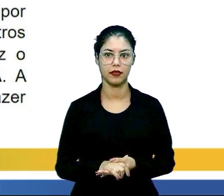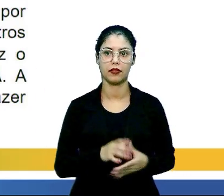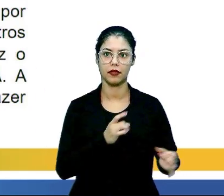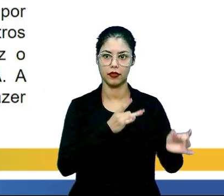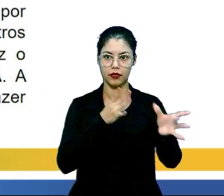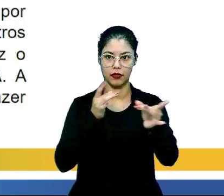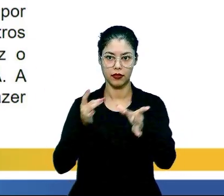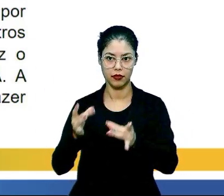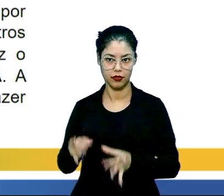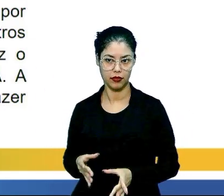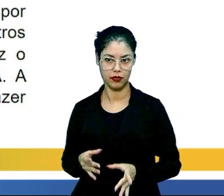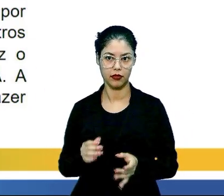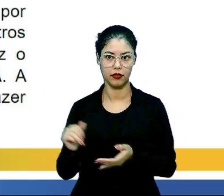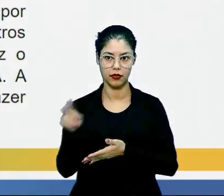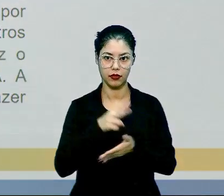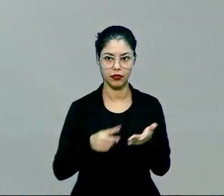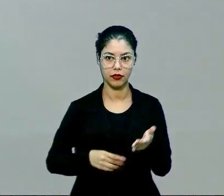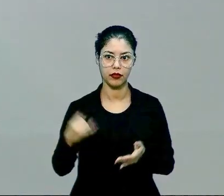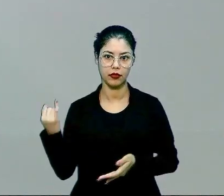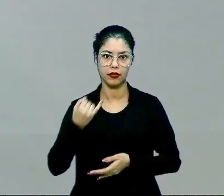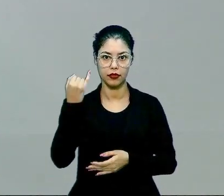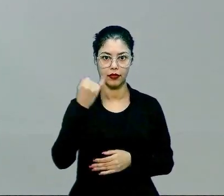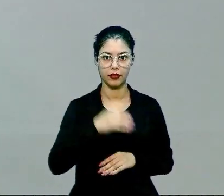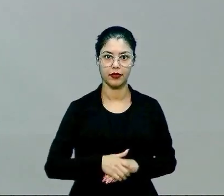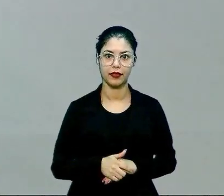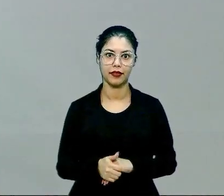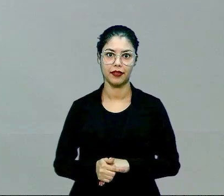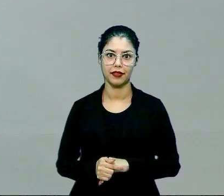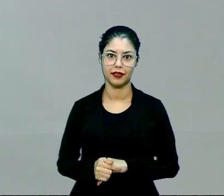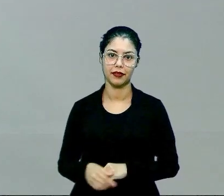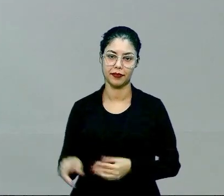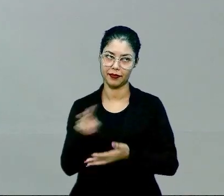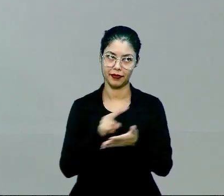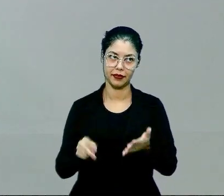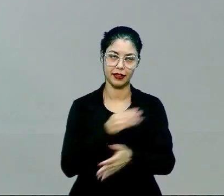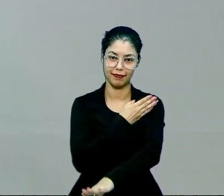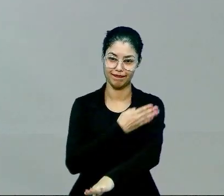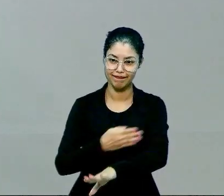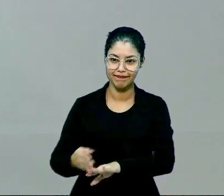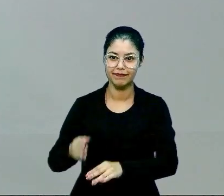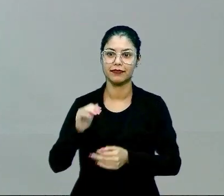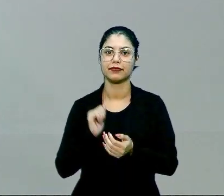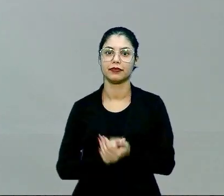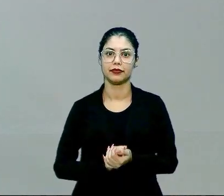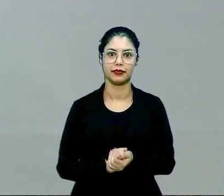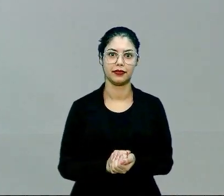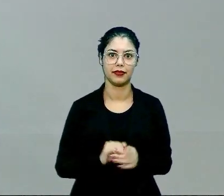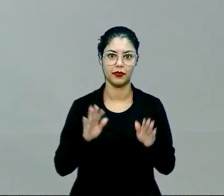aquela que diz assim, ó, ler é fundamental. Vai se acostumando. Aqui é aquele...